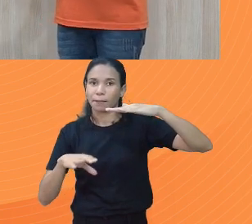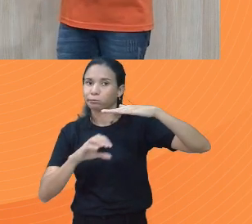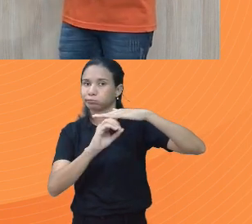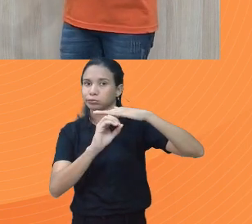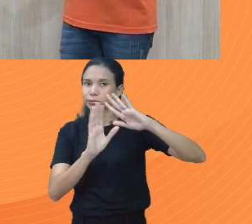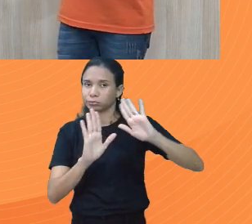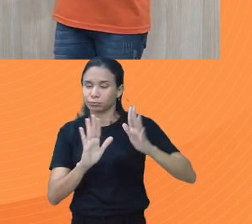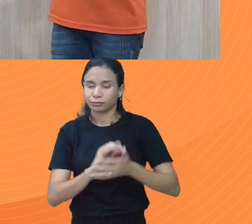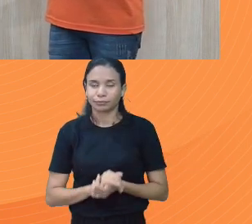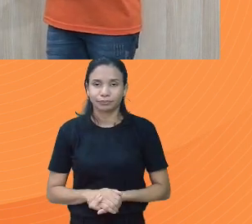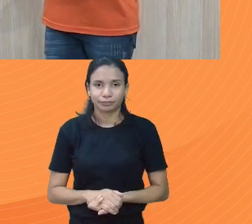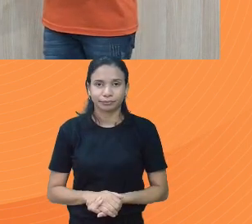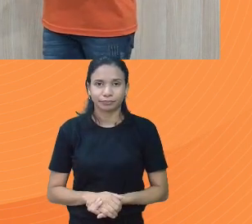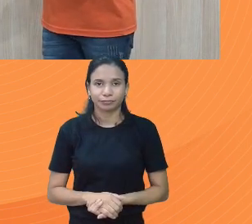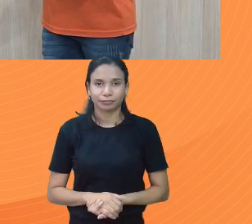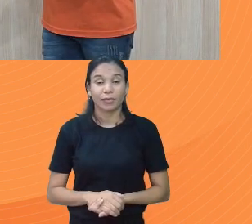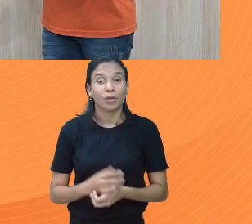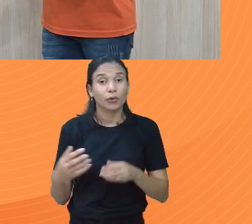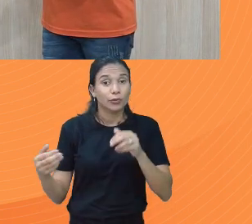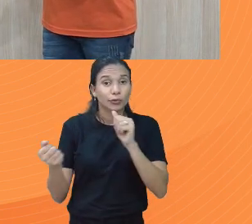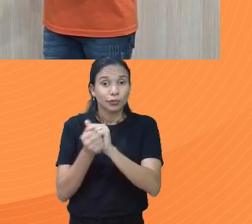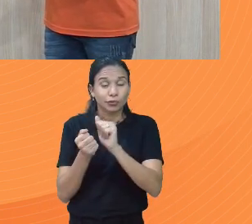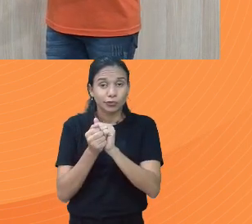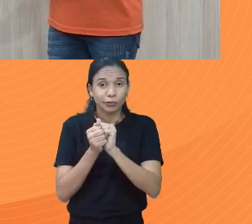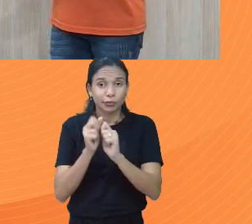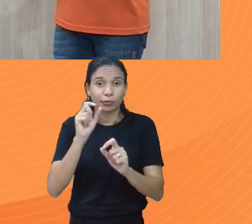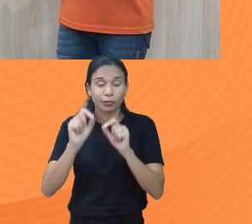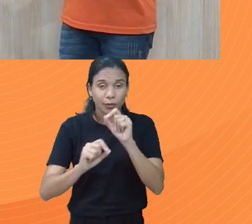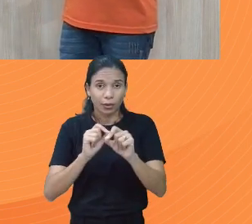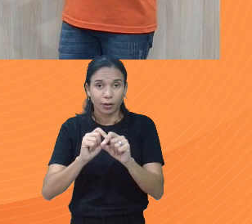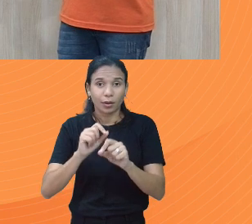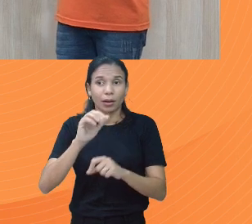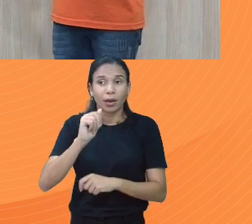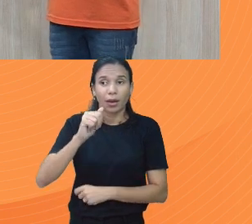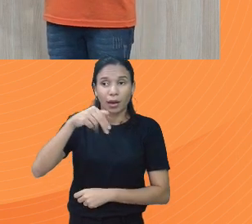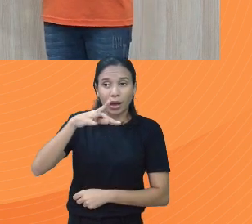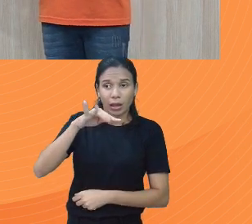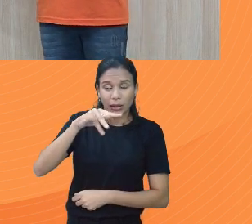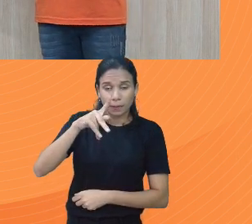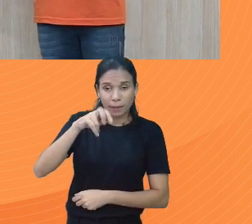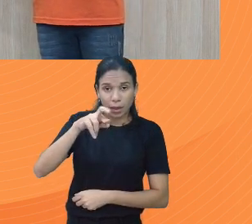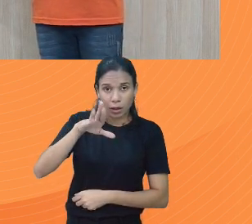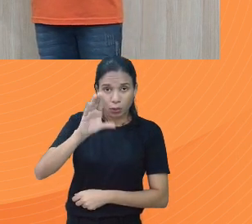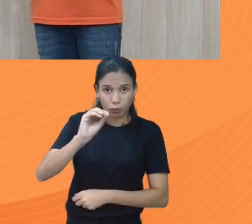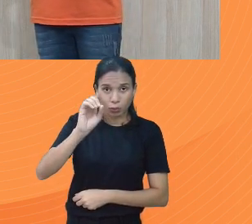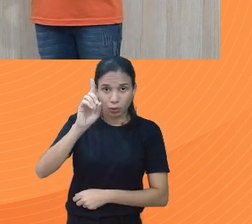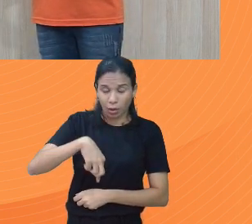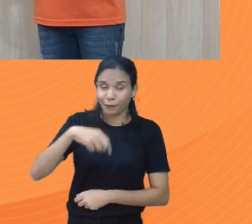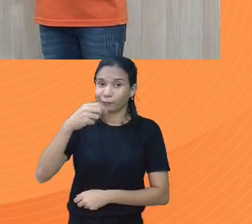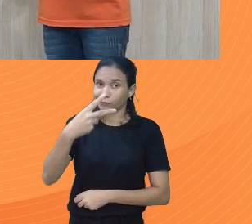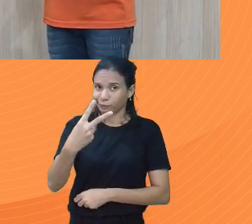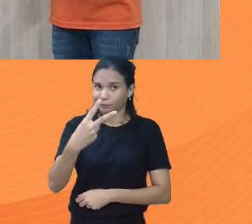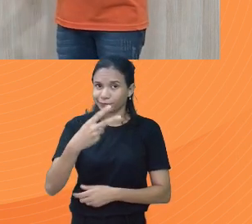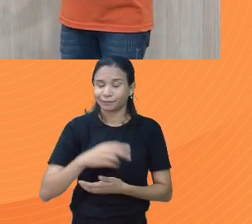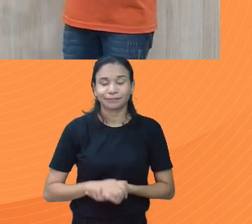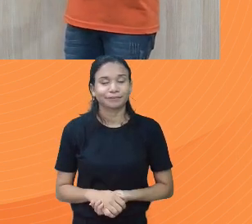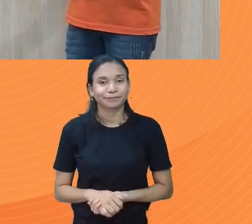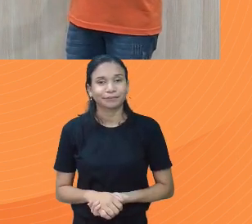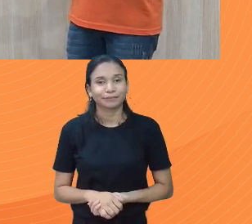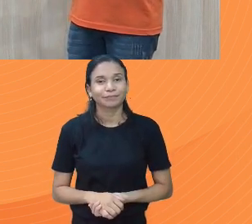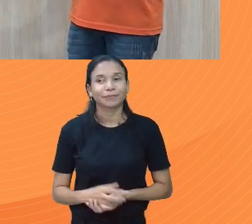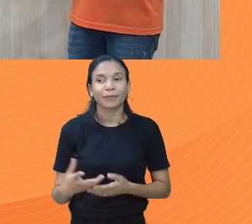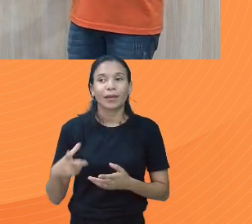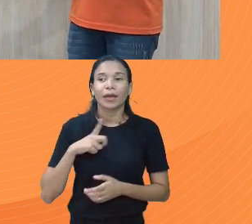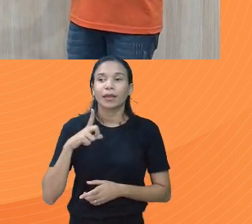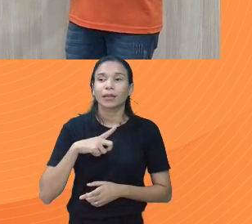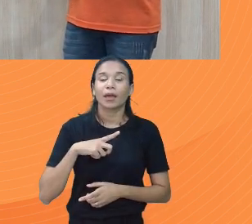ok? Com anteperíodo, quem é um anteperíodo? o 2, então eu coloquei o 2, e